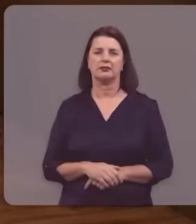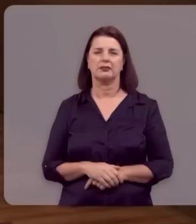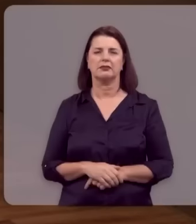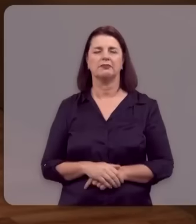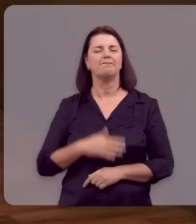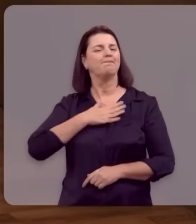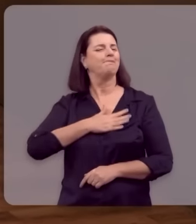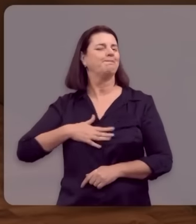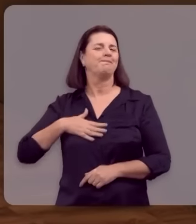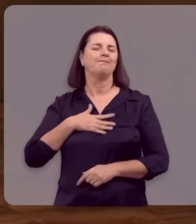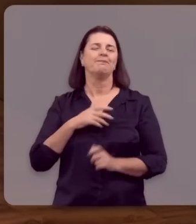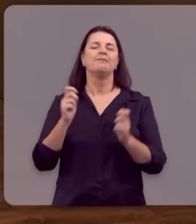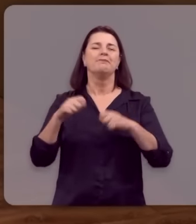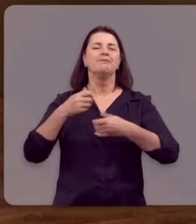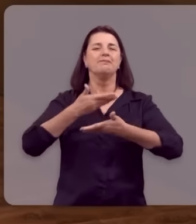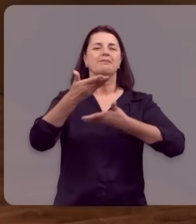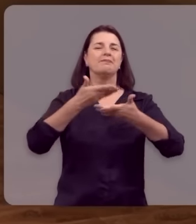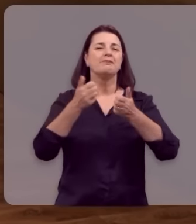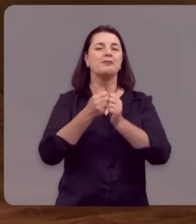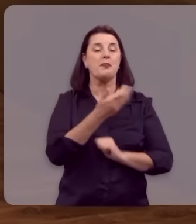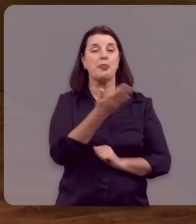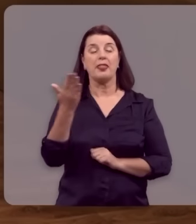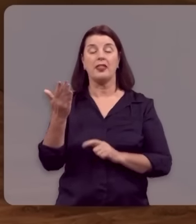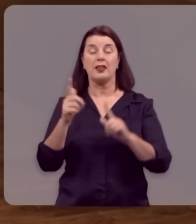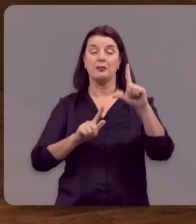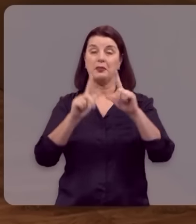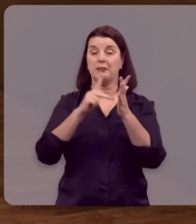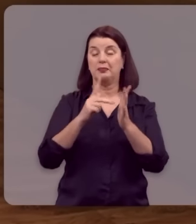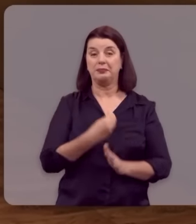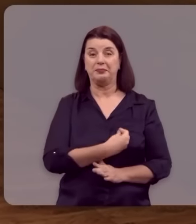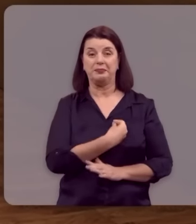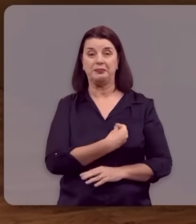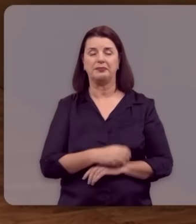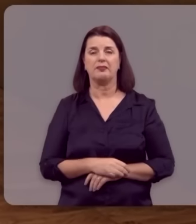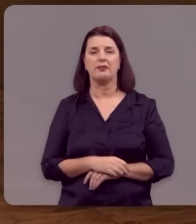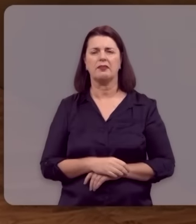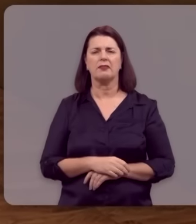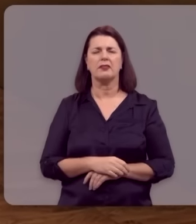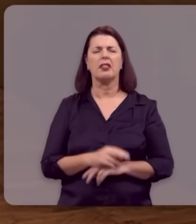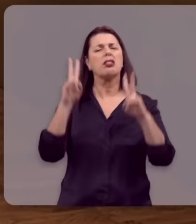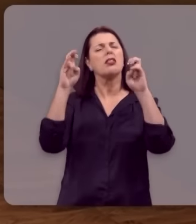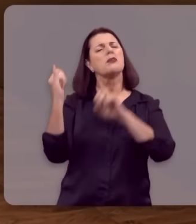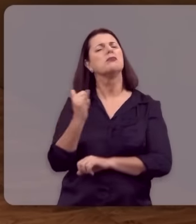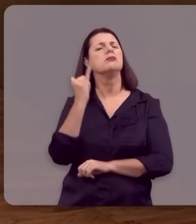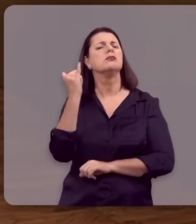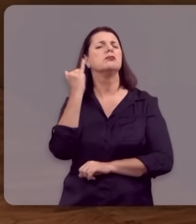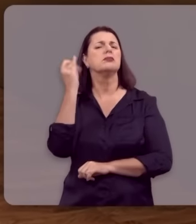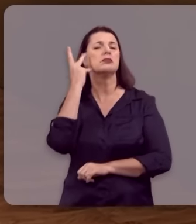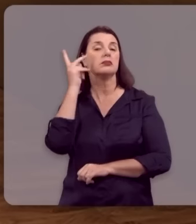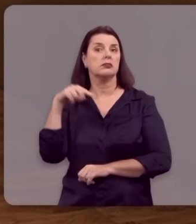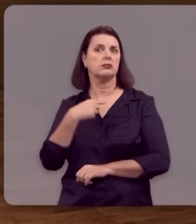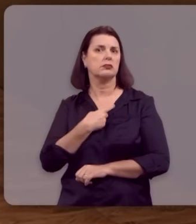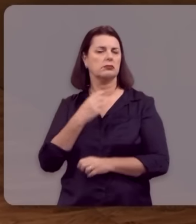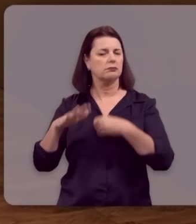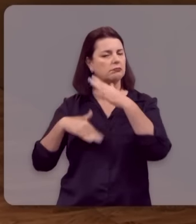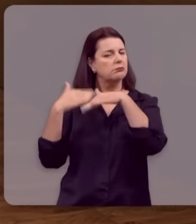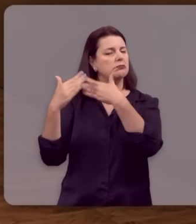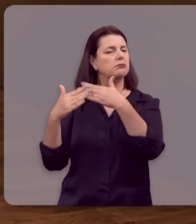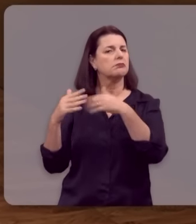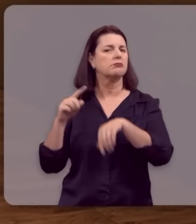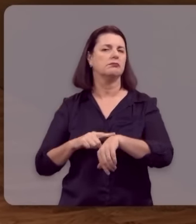Que privilégio poder compartilhar com você no programa Verdade e Vida um tema tão importante para a nossa edificação